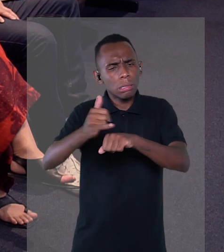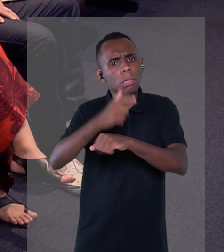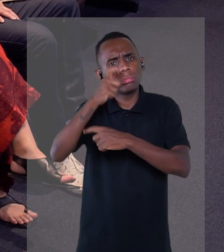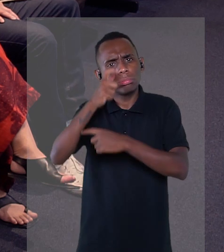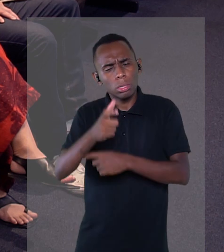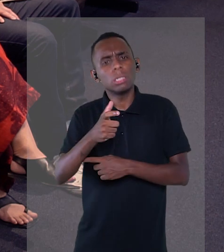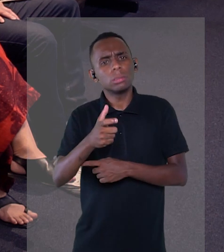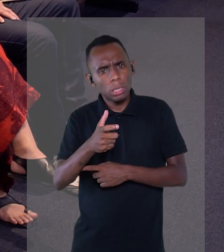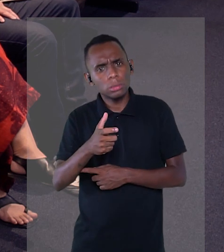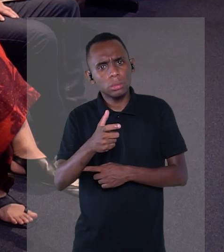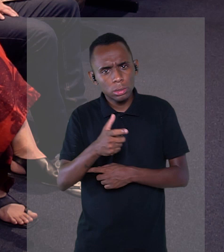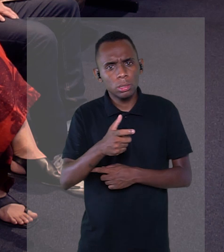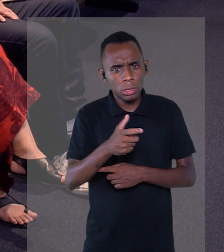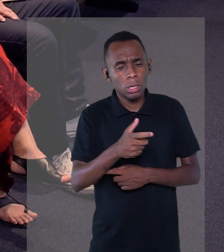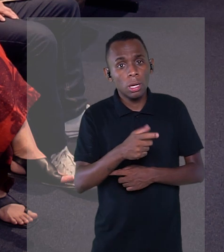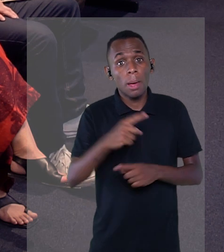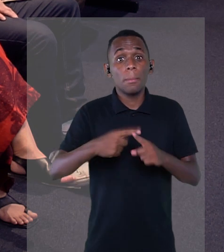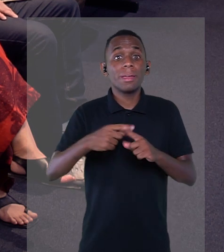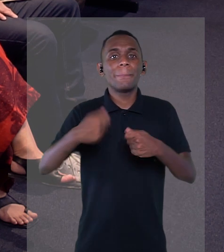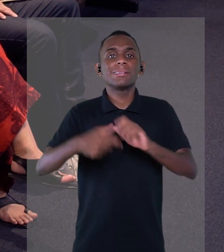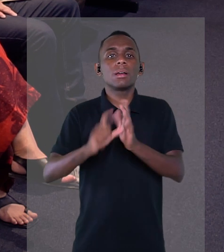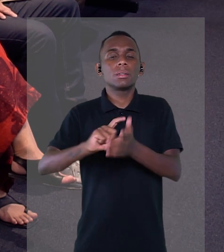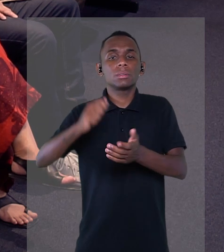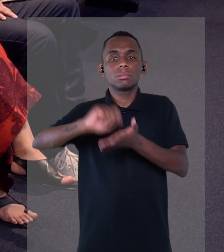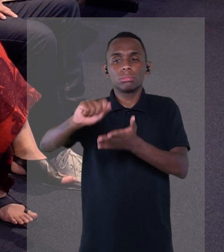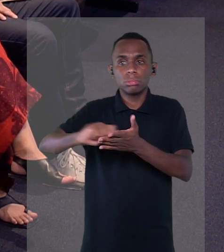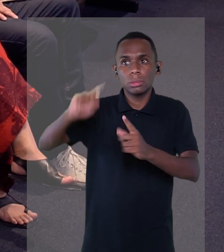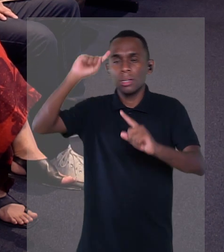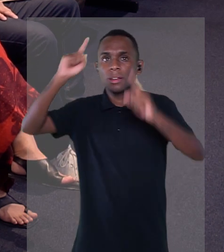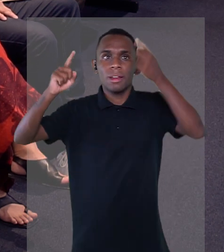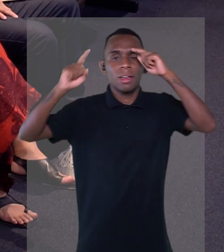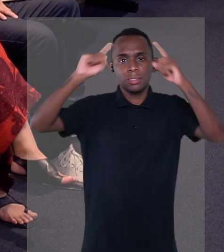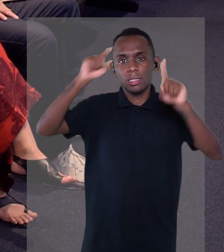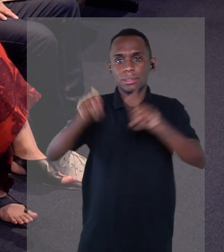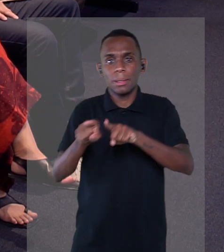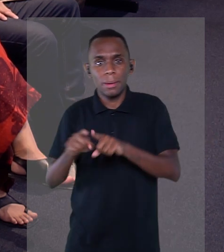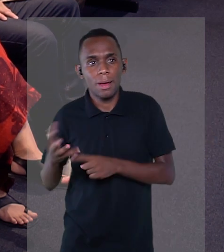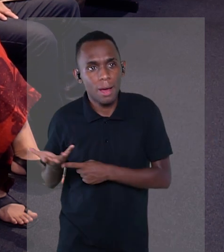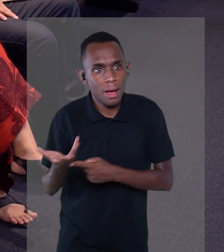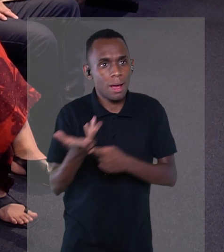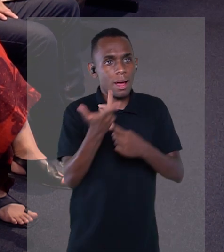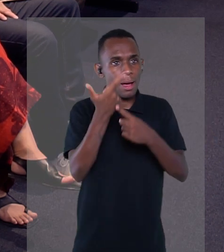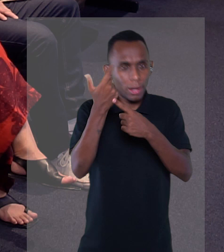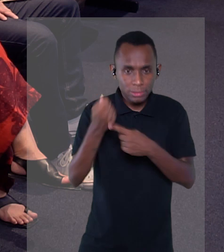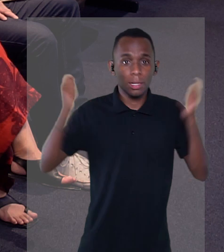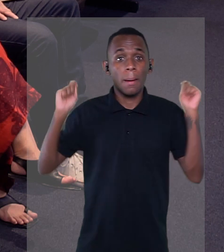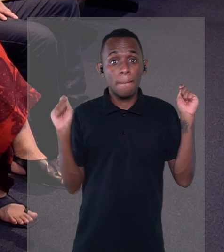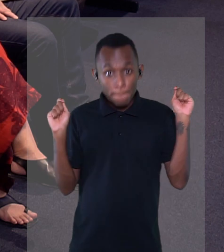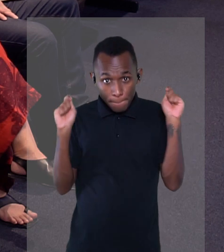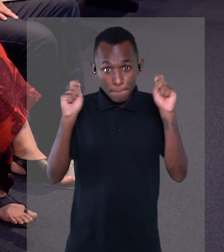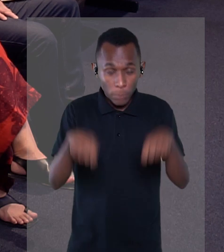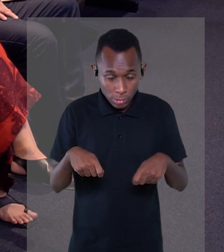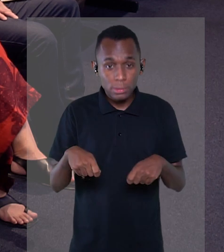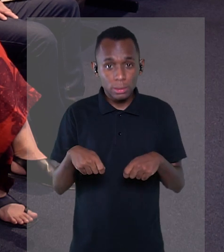se tocam, né, pela criatividade, pela arte, pela vamos dizer assim, a capacidade